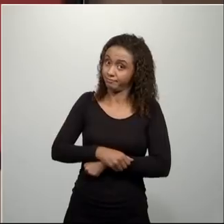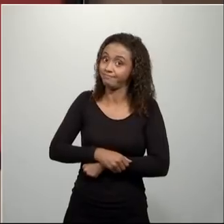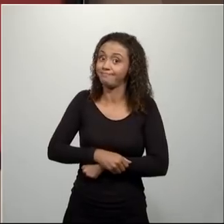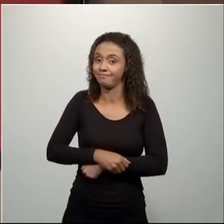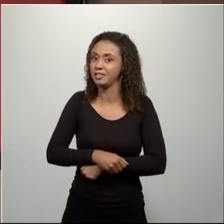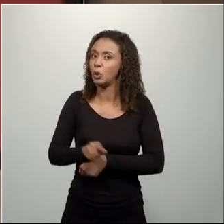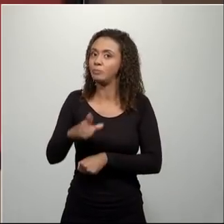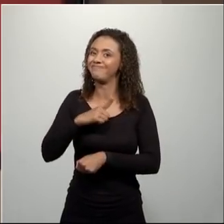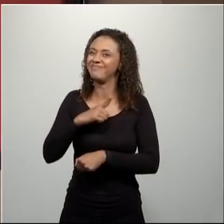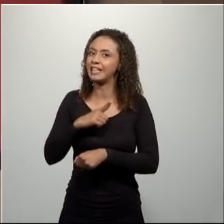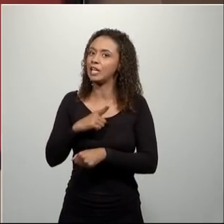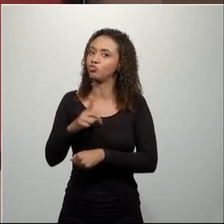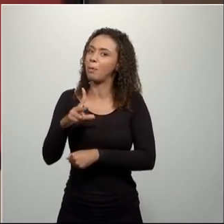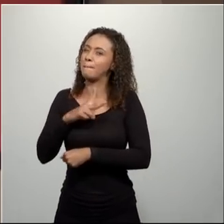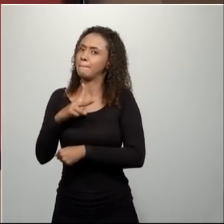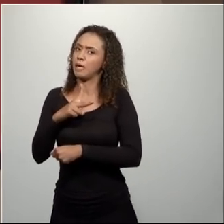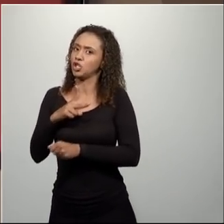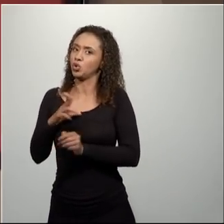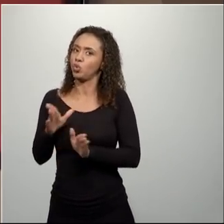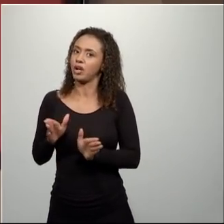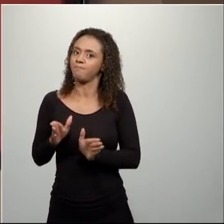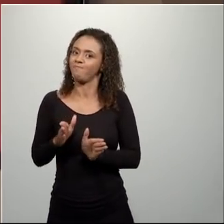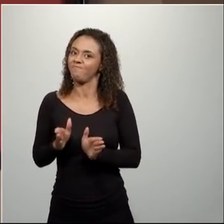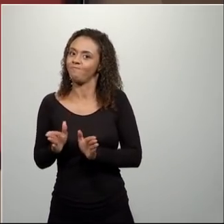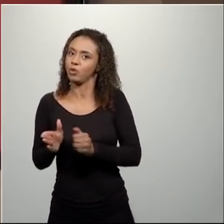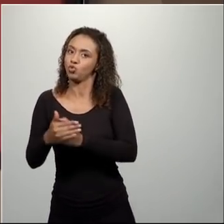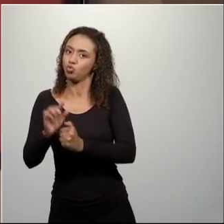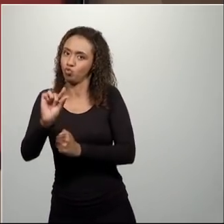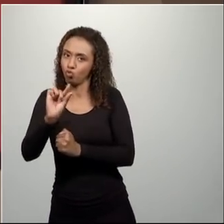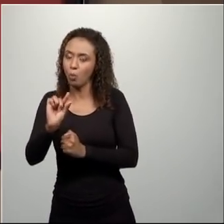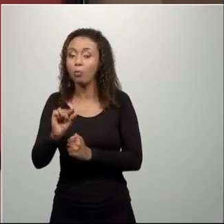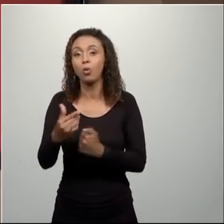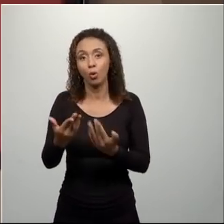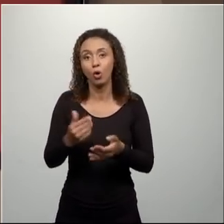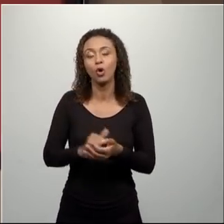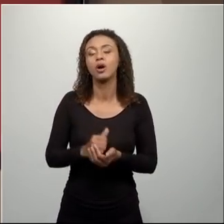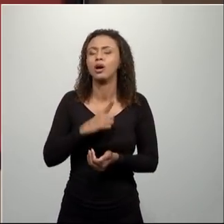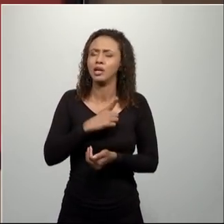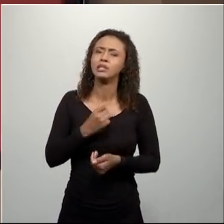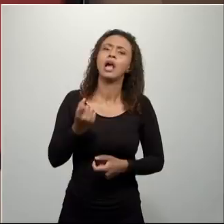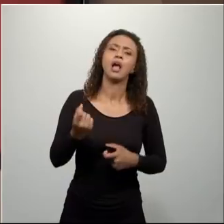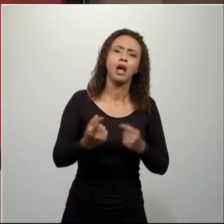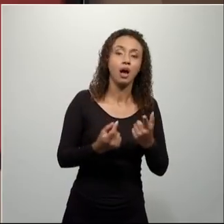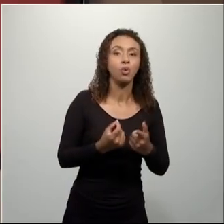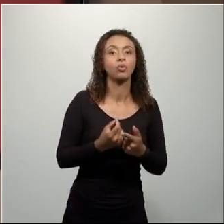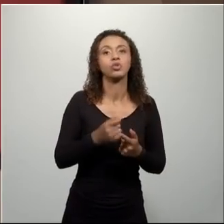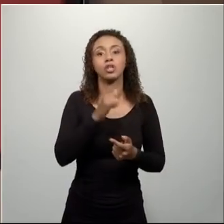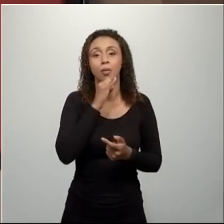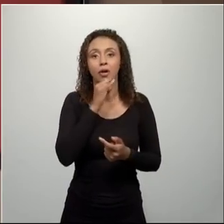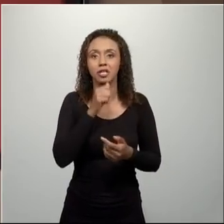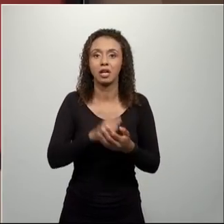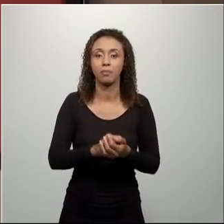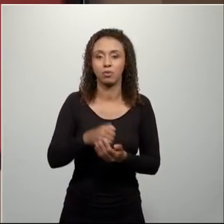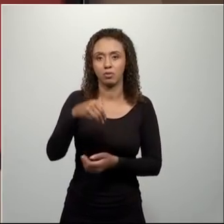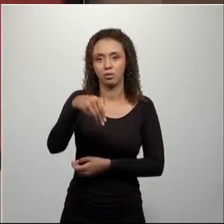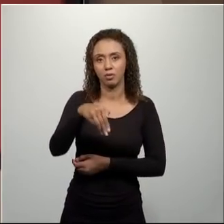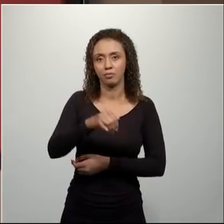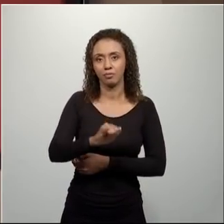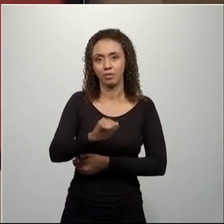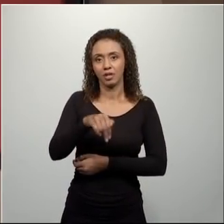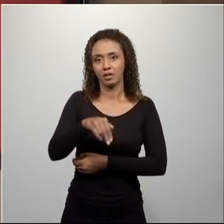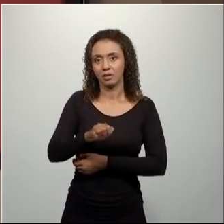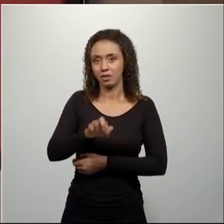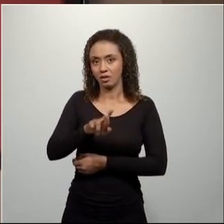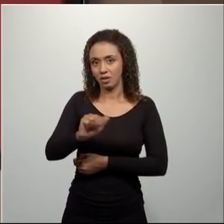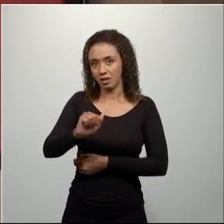pouco mais de privacidade digamos que o bitcoin a e aí tem mecanismos diferentes de mineração também além do professor porque é o que eu mostrei